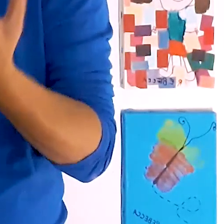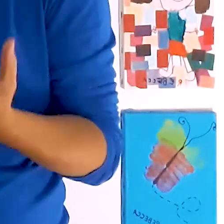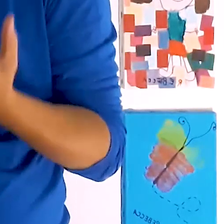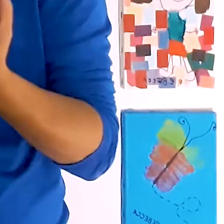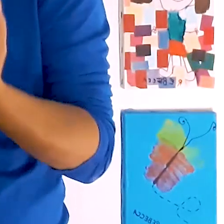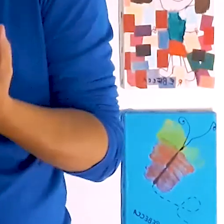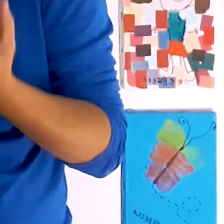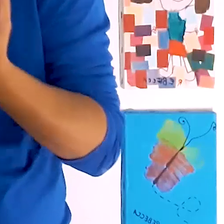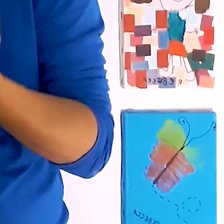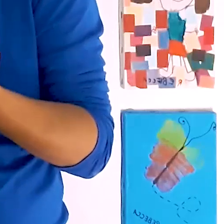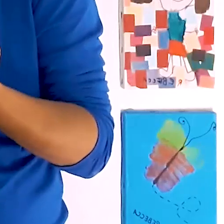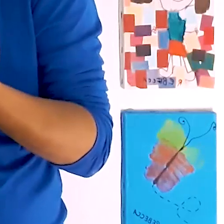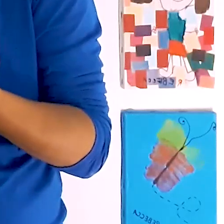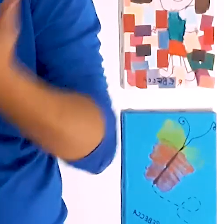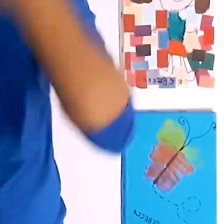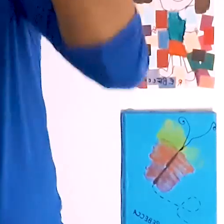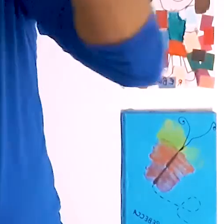o carro de boi.